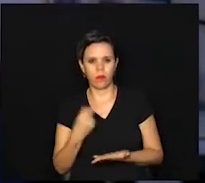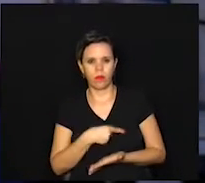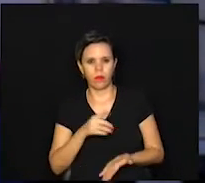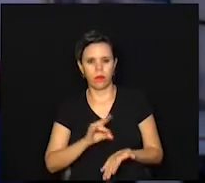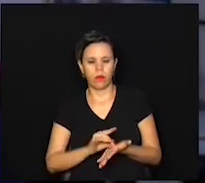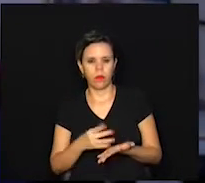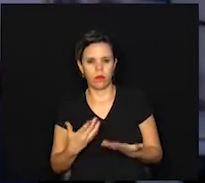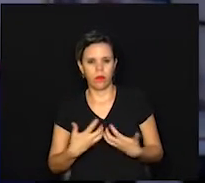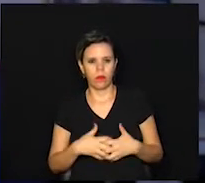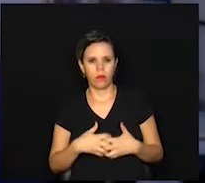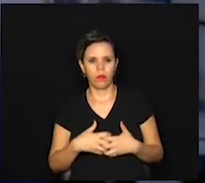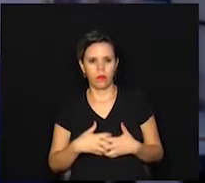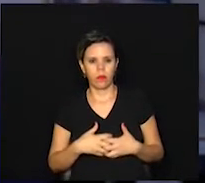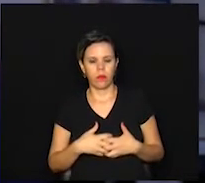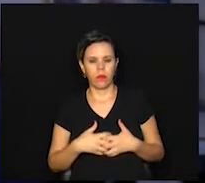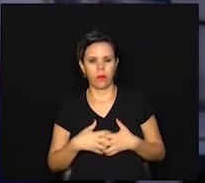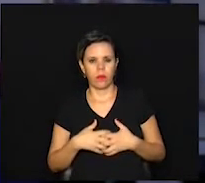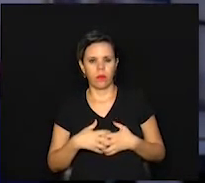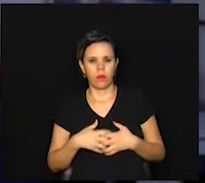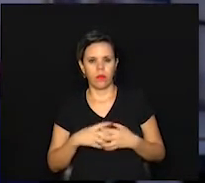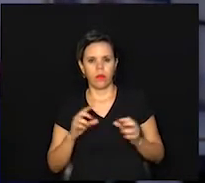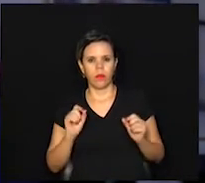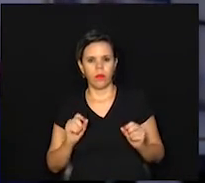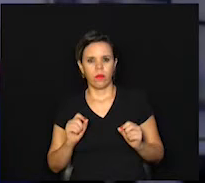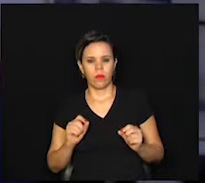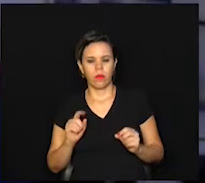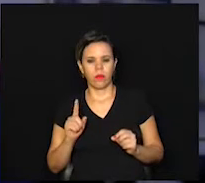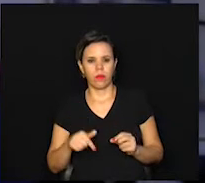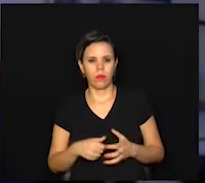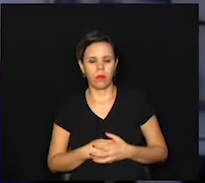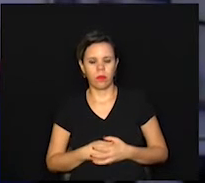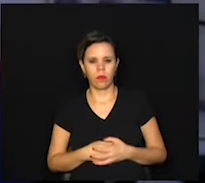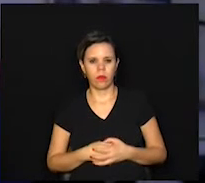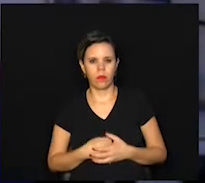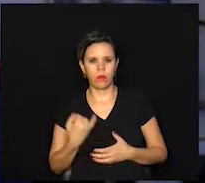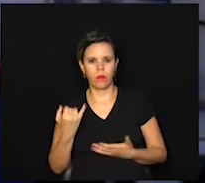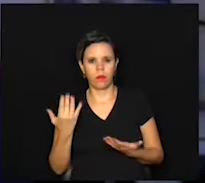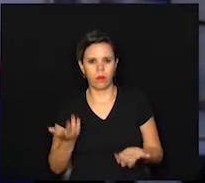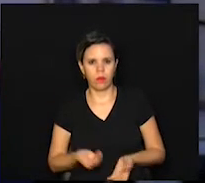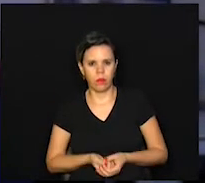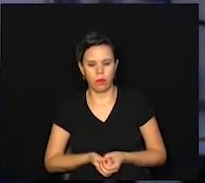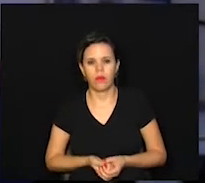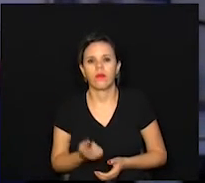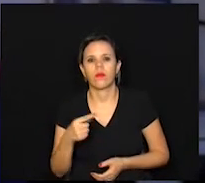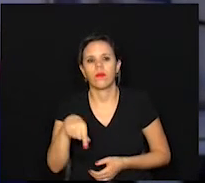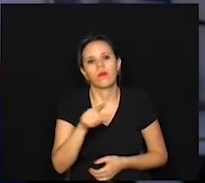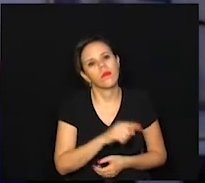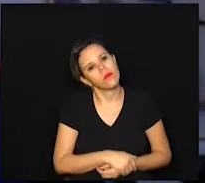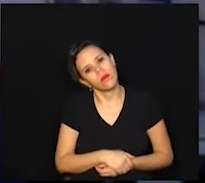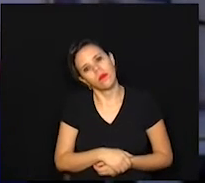realidade, sabe? Mais do que isso, sabe? Mais do que isso, você pega